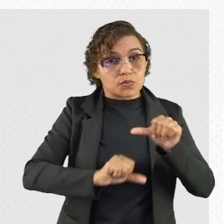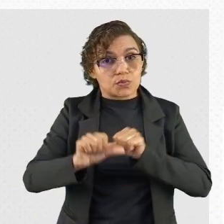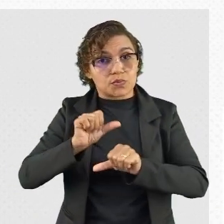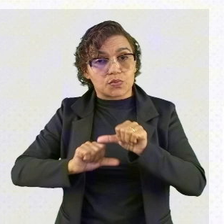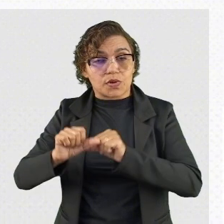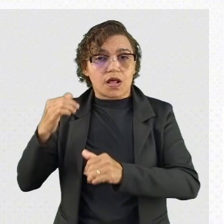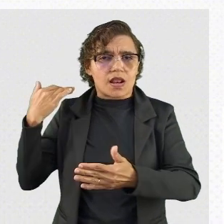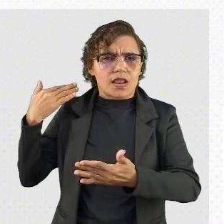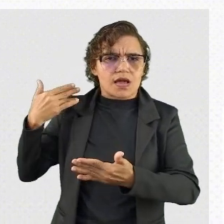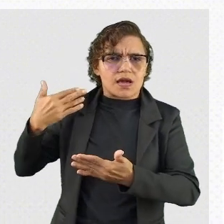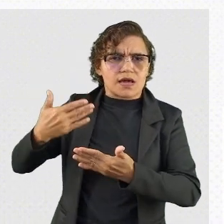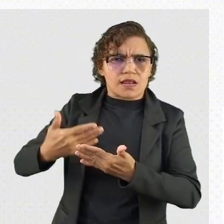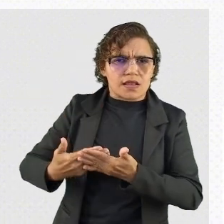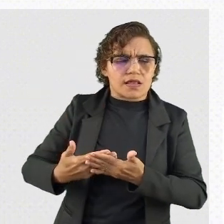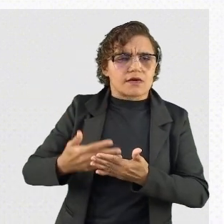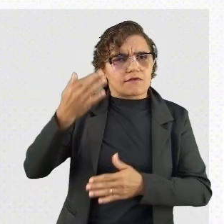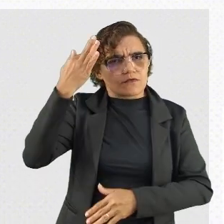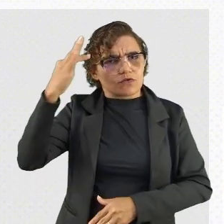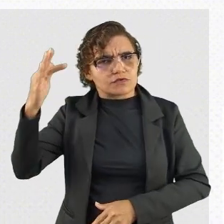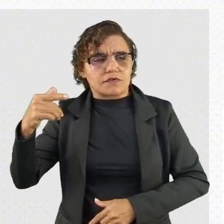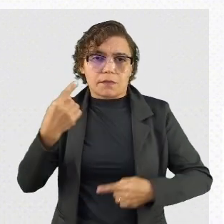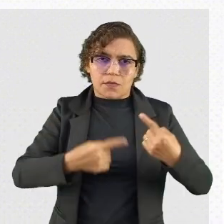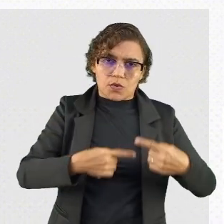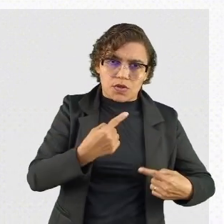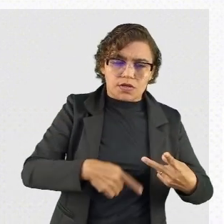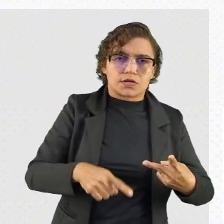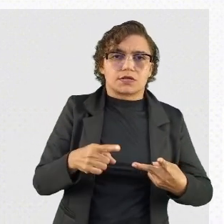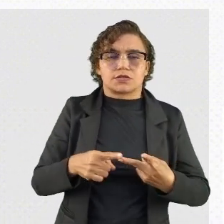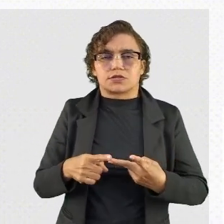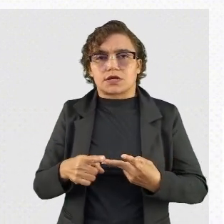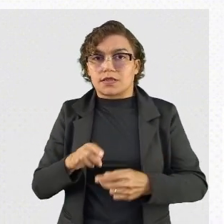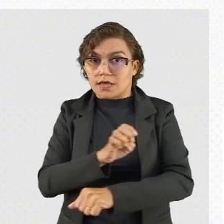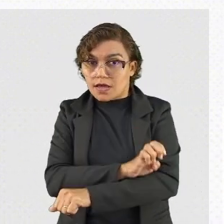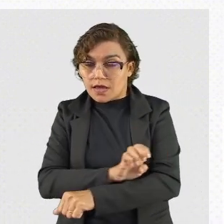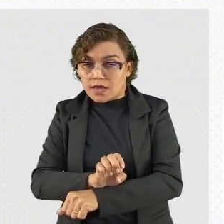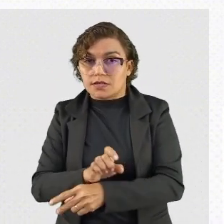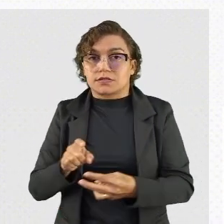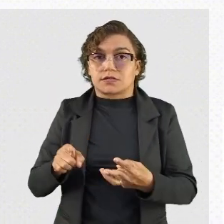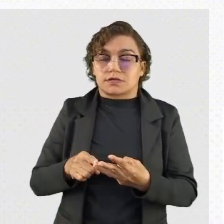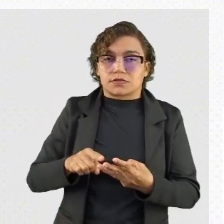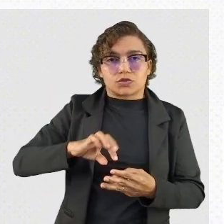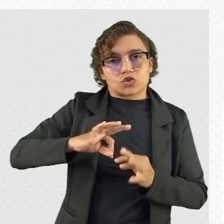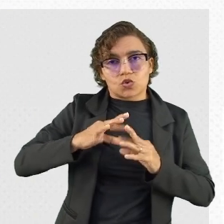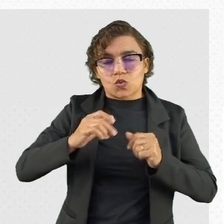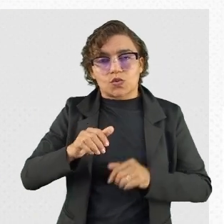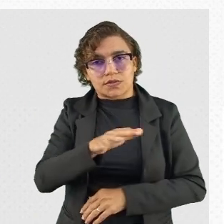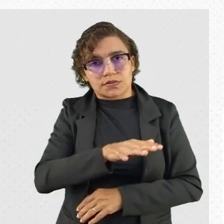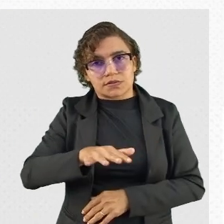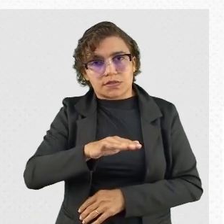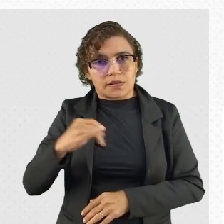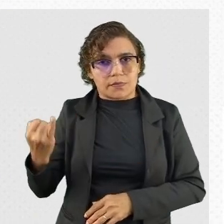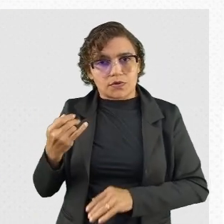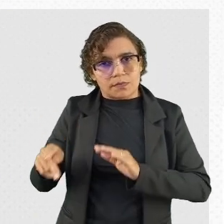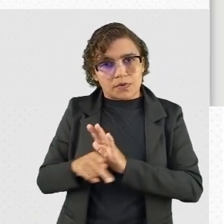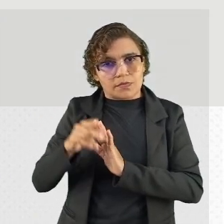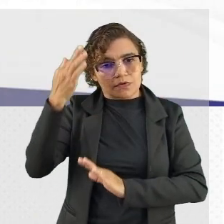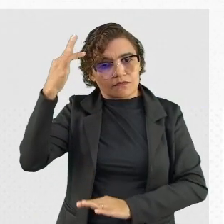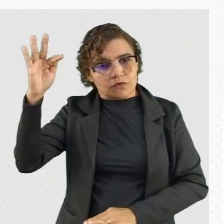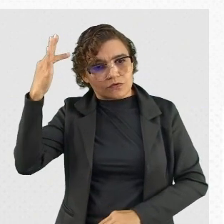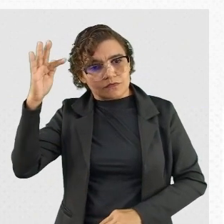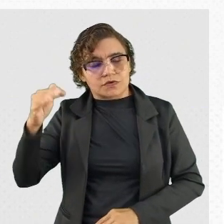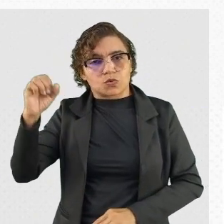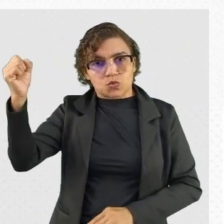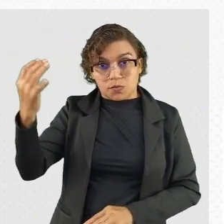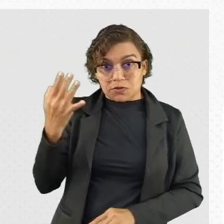aconteceu tanto na filosofia política, né, na ética e todas essas áreas importantes da filosofia ali com o